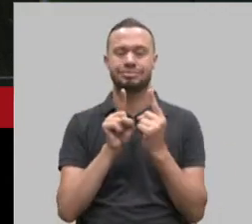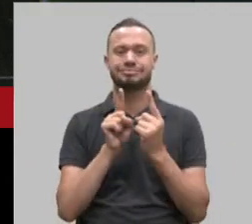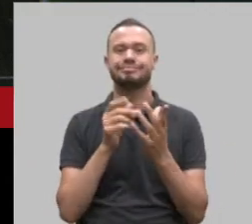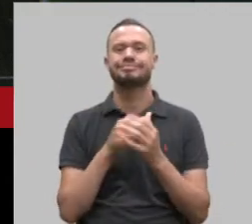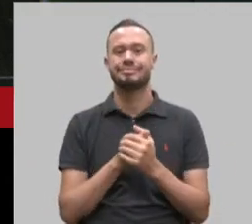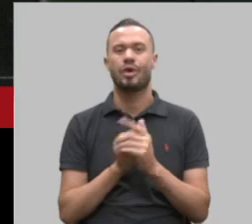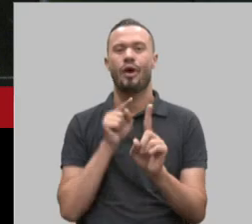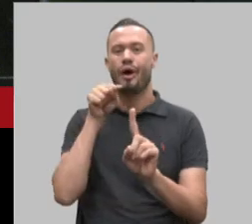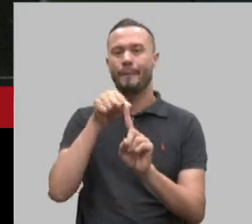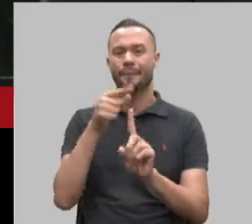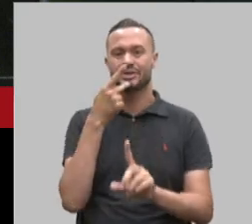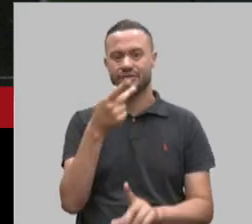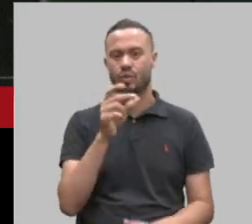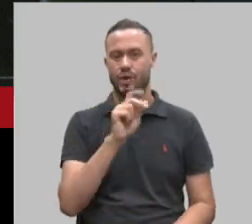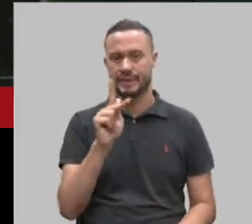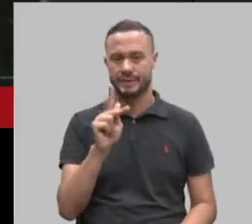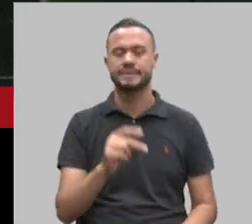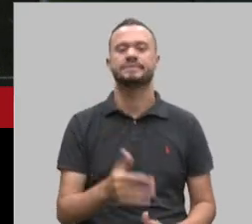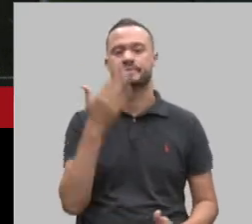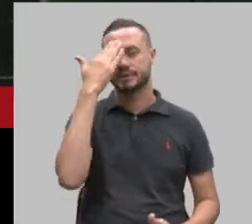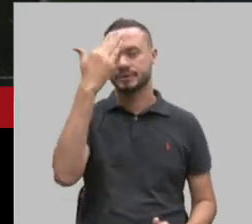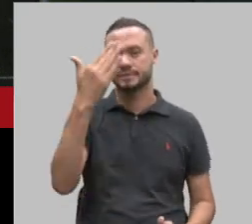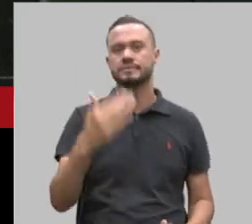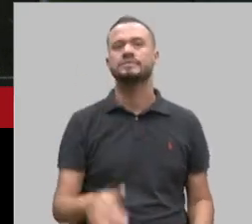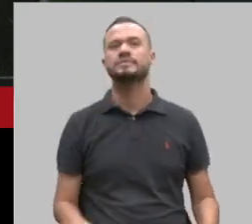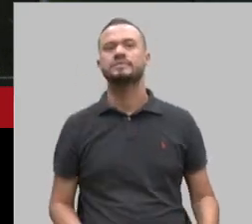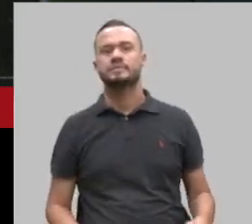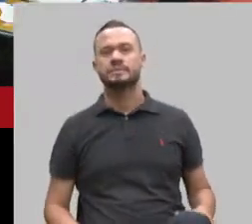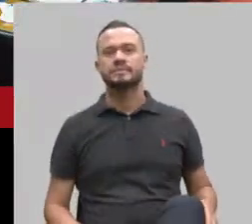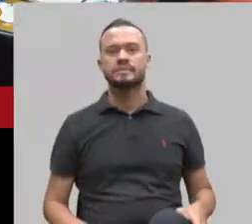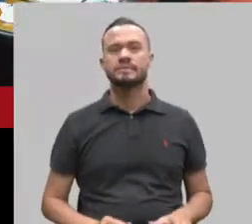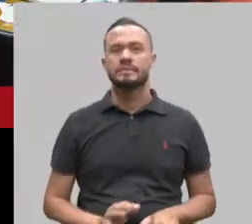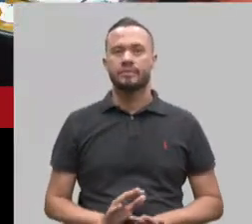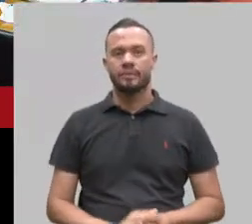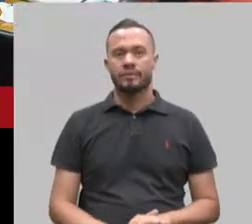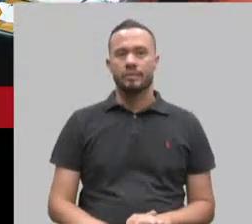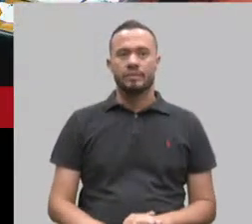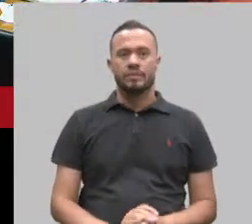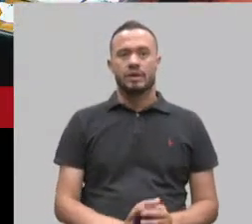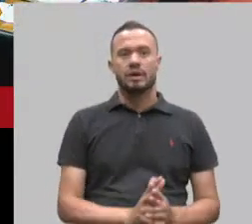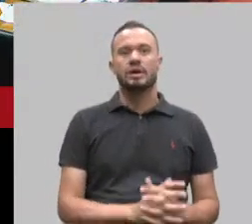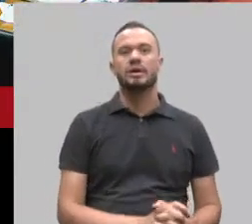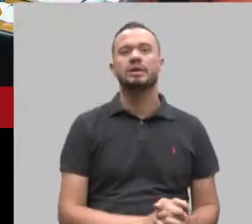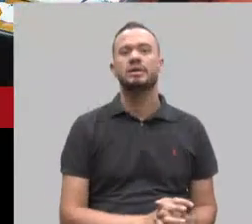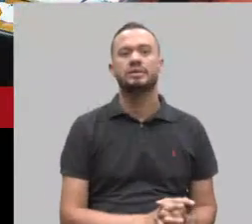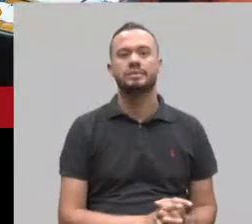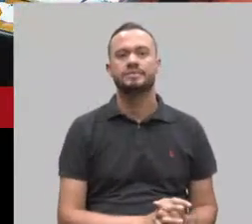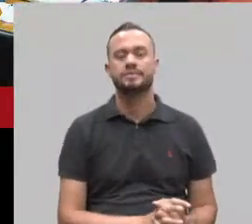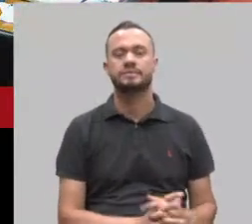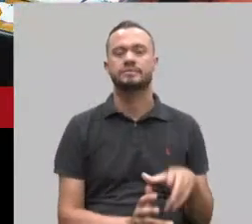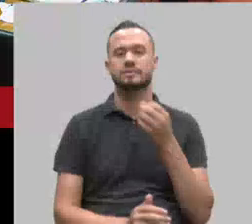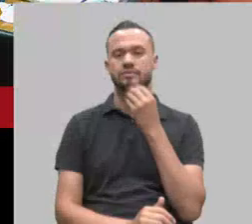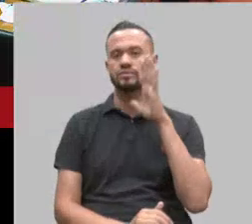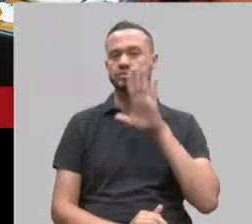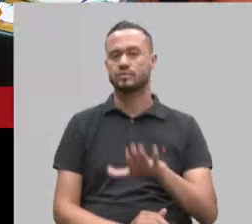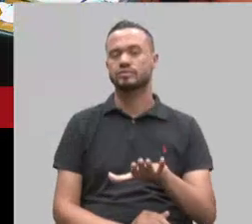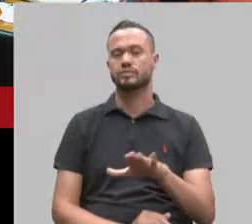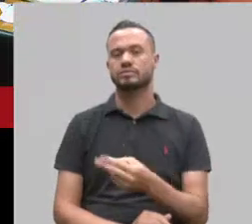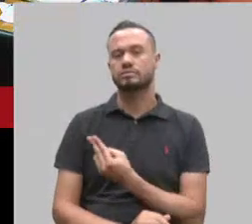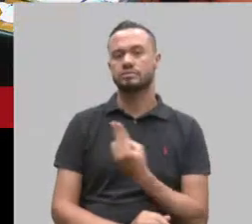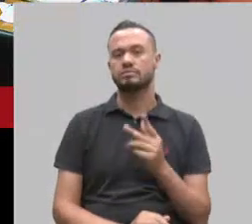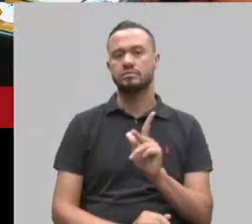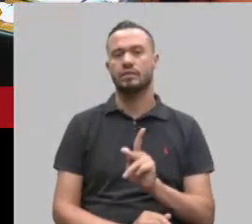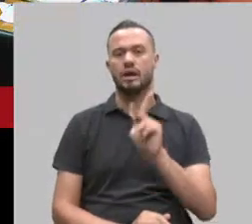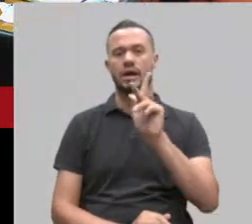vierem falar ok muito obrigada pode falar aí isso boa tarde meu nome é Cauan venho da cidade de Madre de Deus de Minas